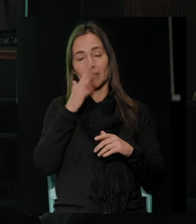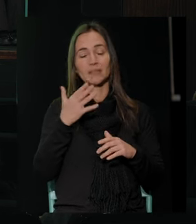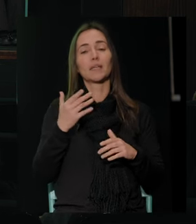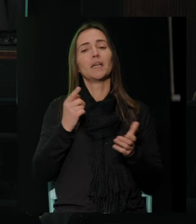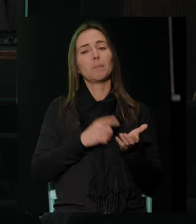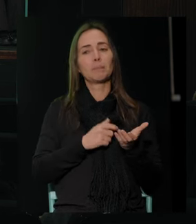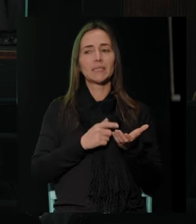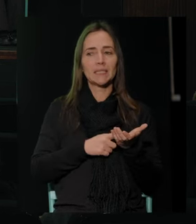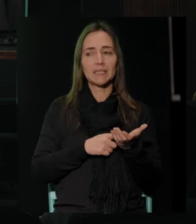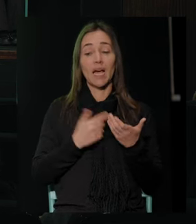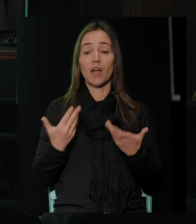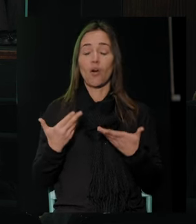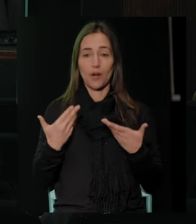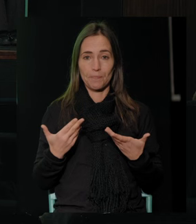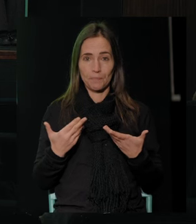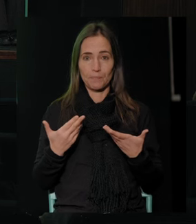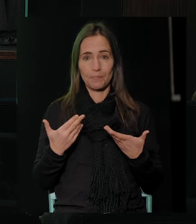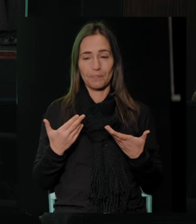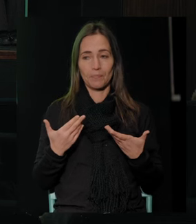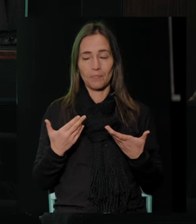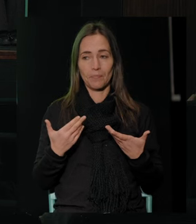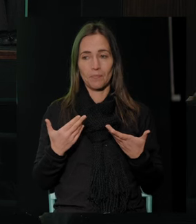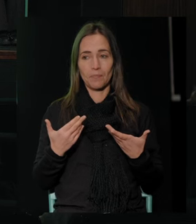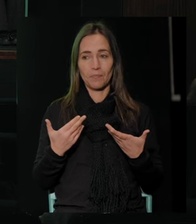apelar agora que há